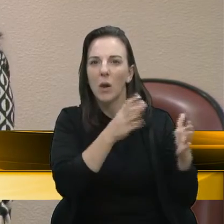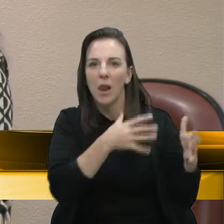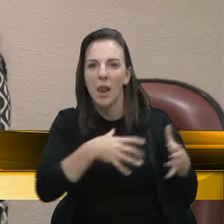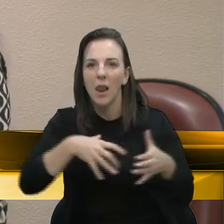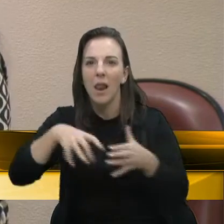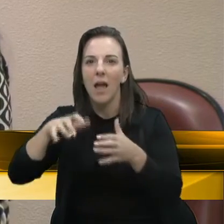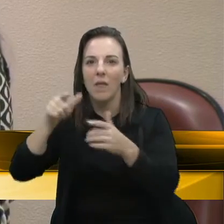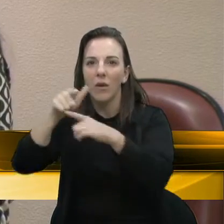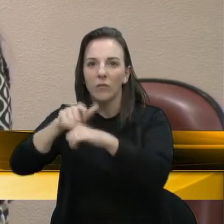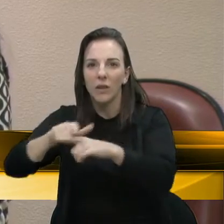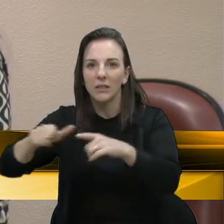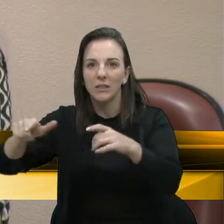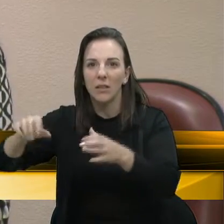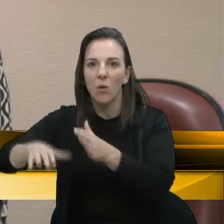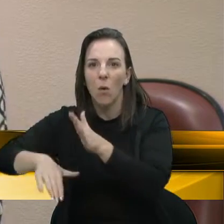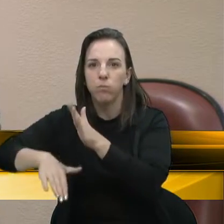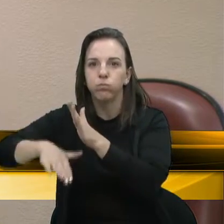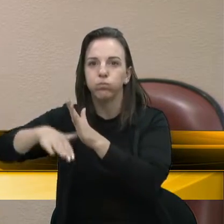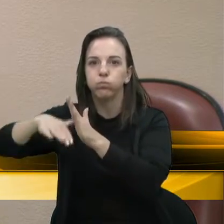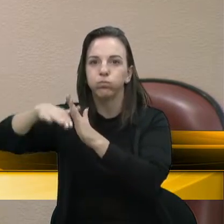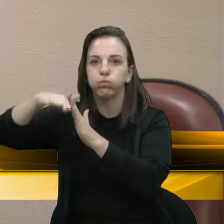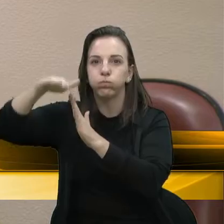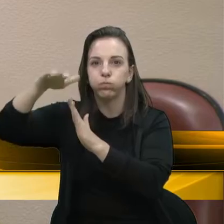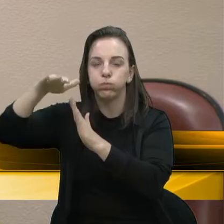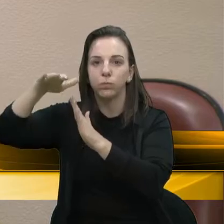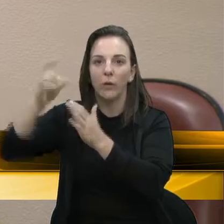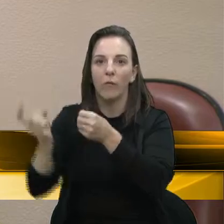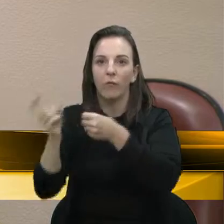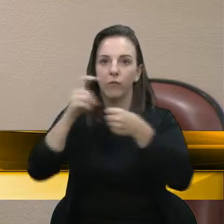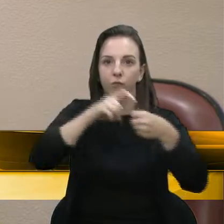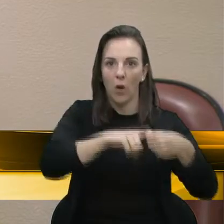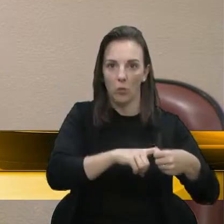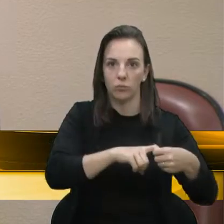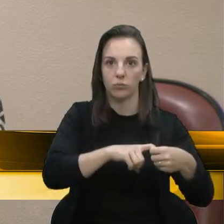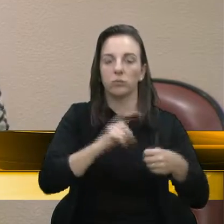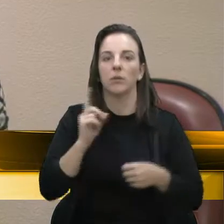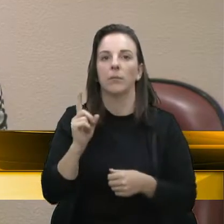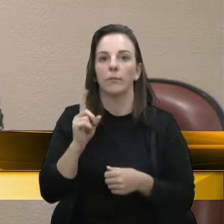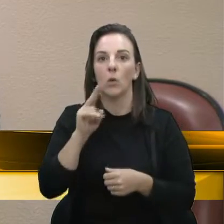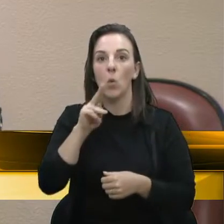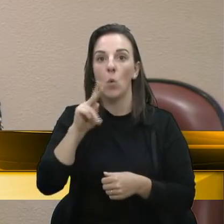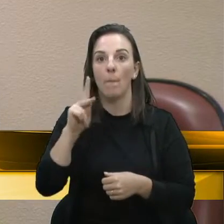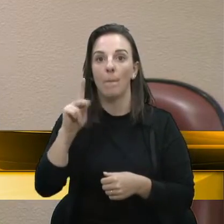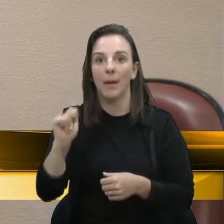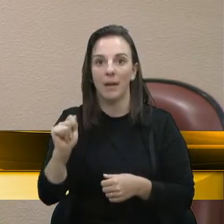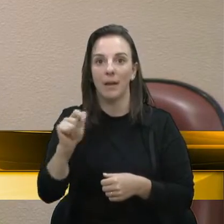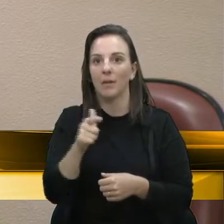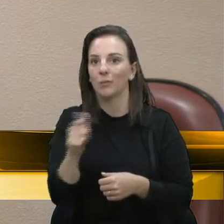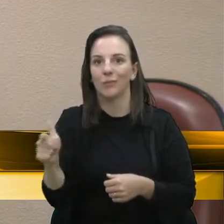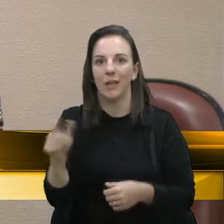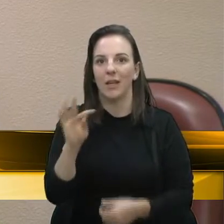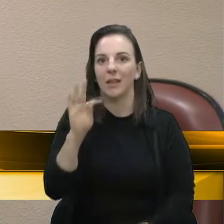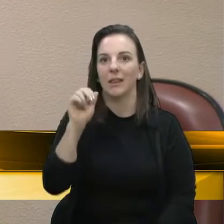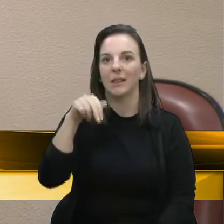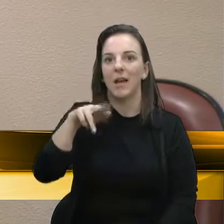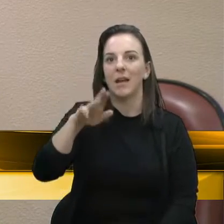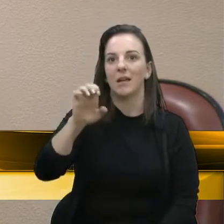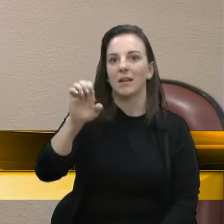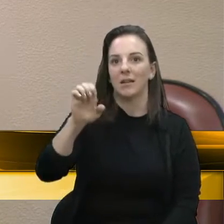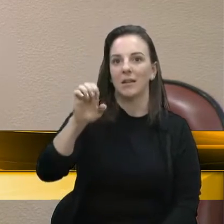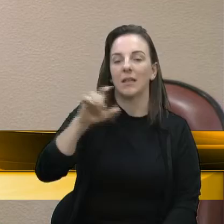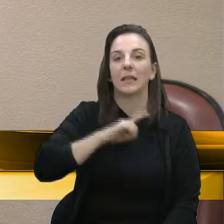UPAs, elas não têm tanque de oxigênio, elas têm cilindros, né, diferentemente aí dos hospitais, e a procura,